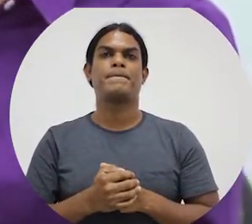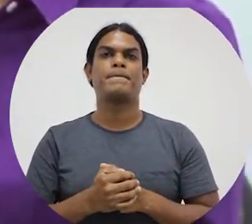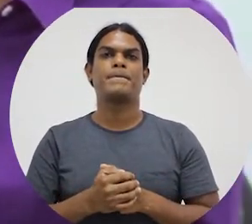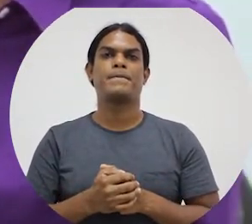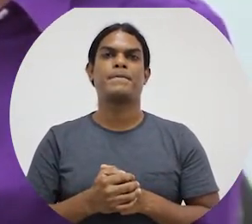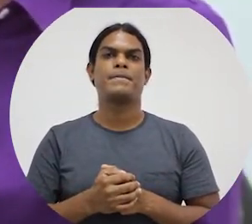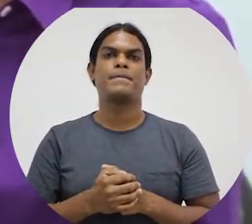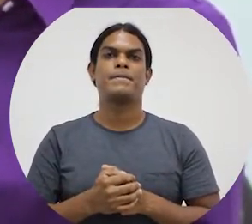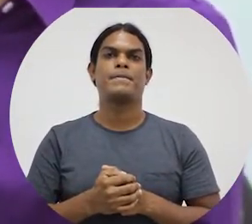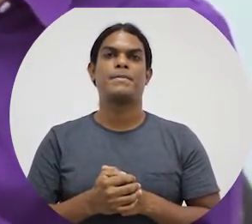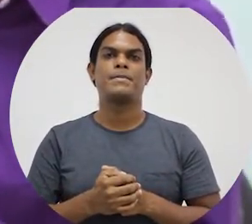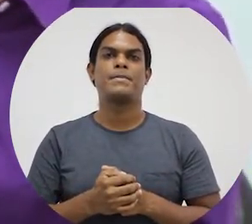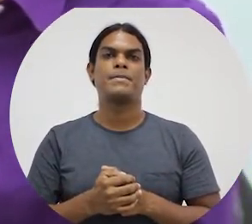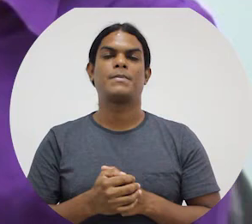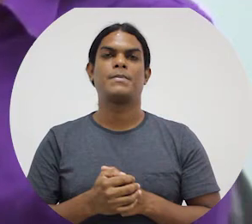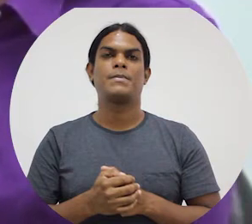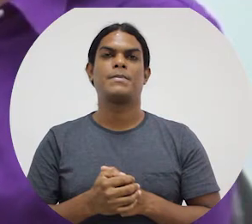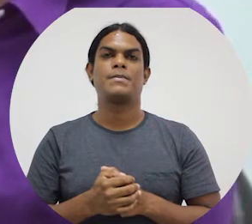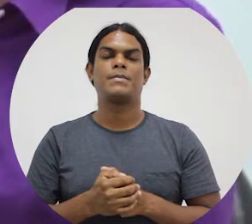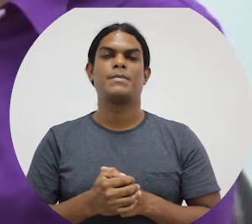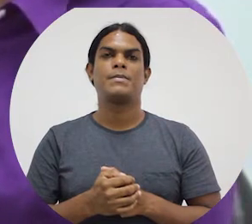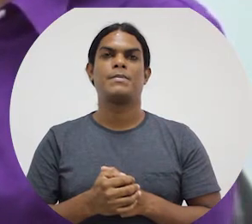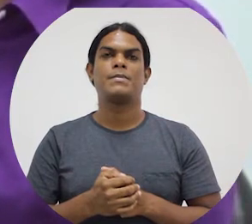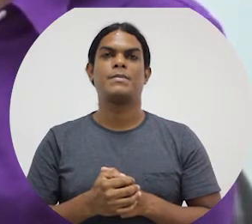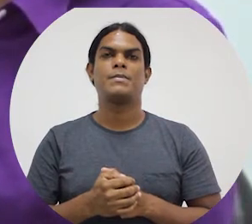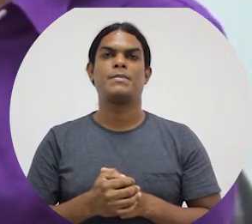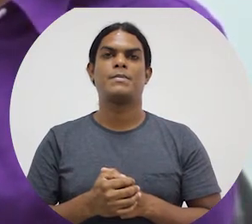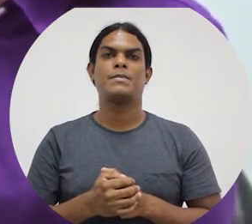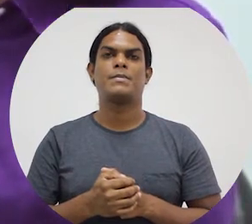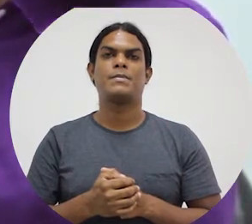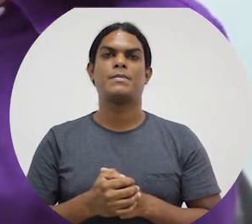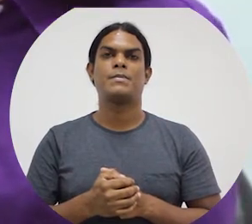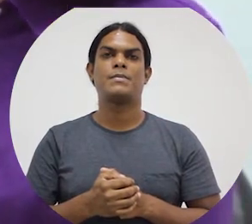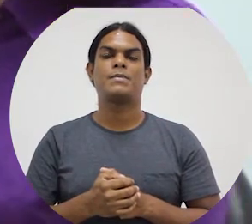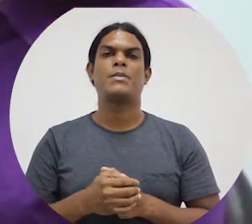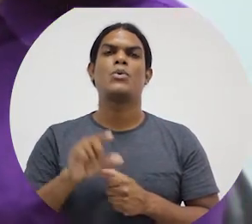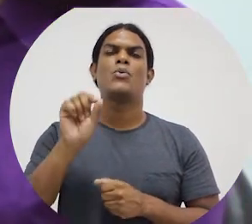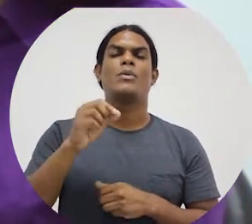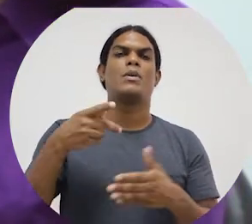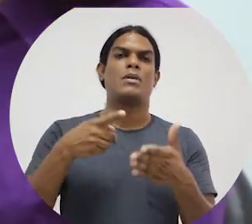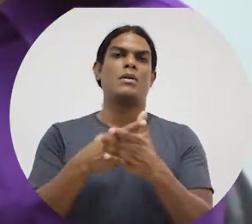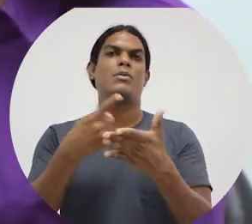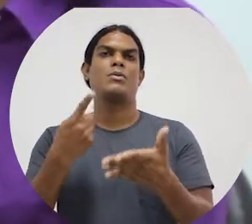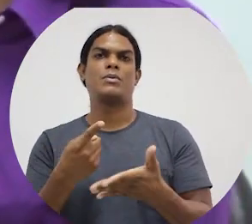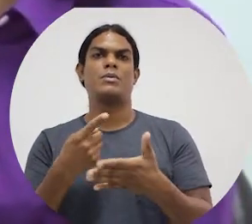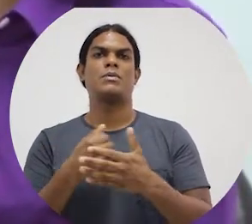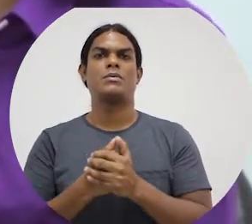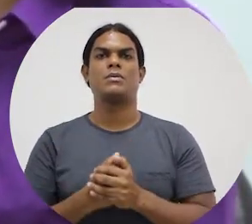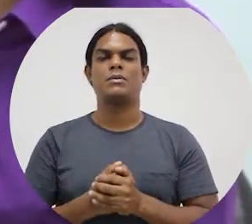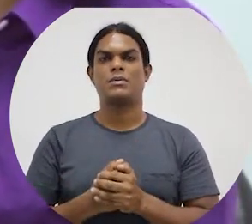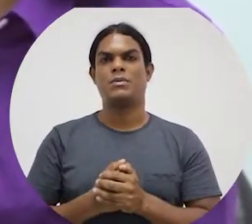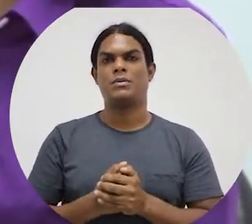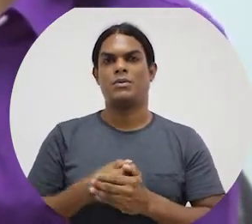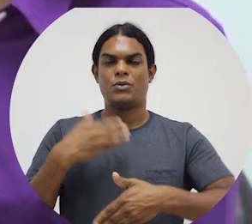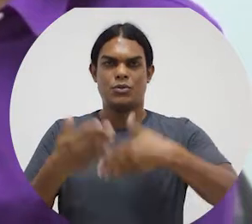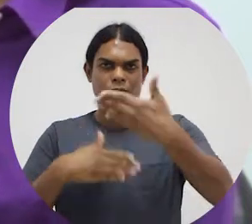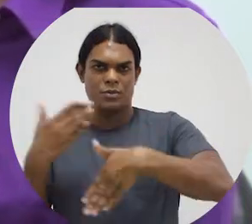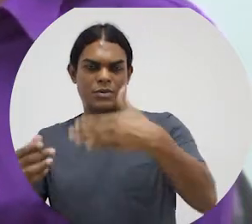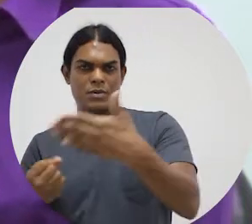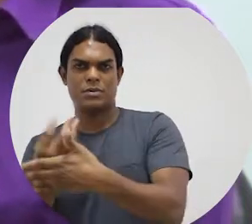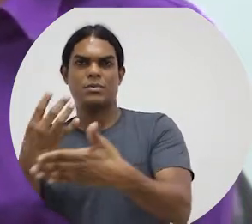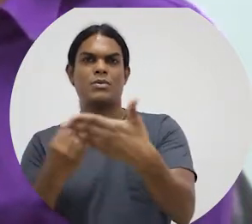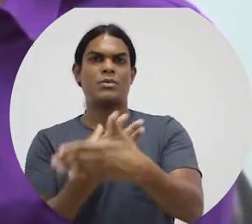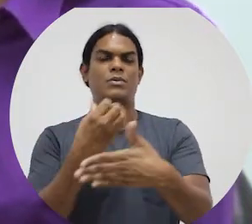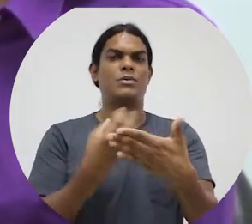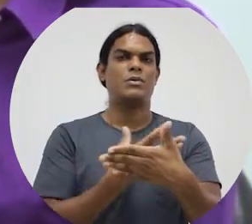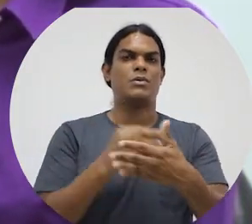dar esses descontos para conseguir atingir a meta do mês. O que ocorria no processo produtivo, no